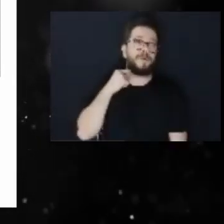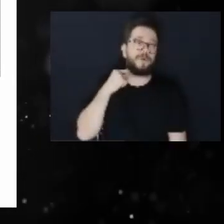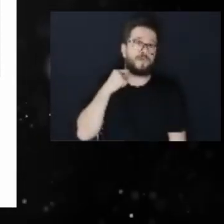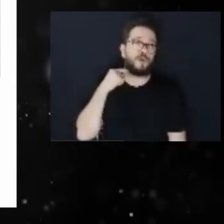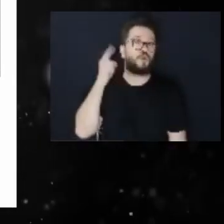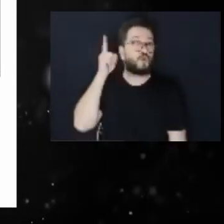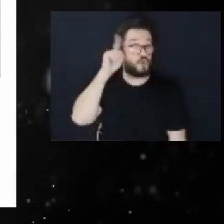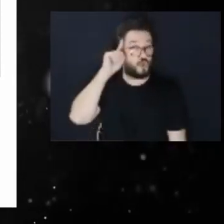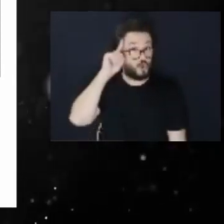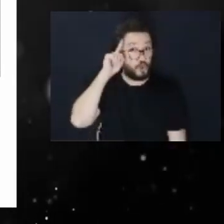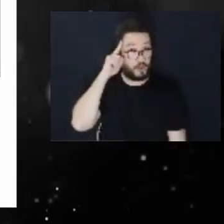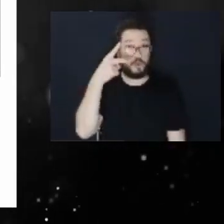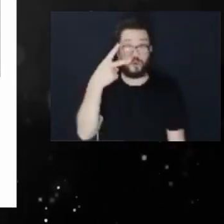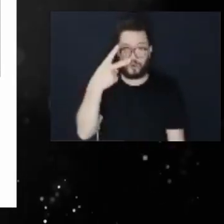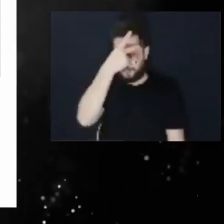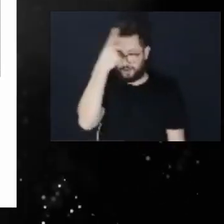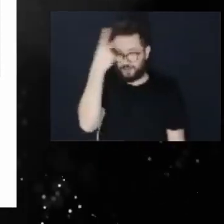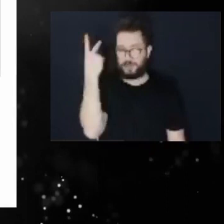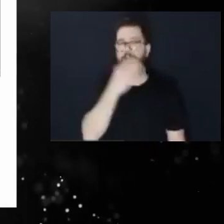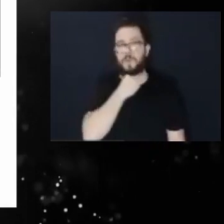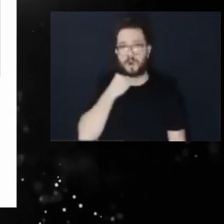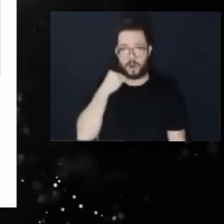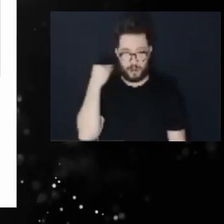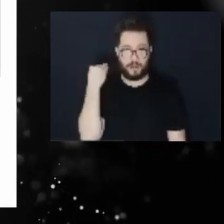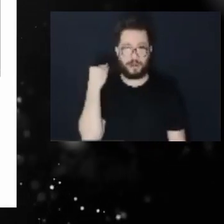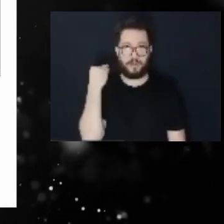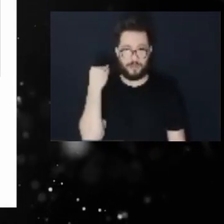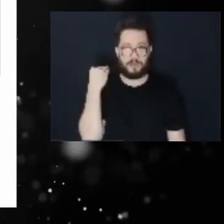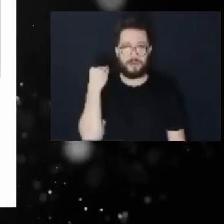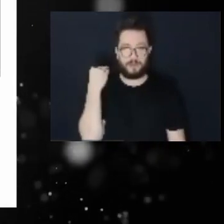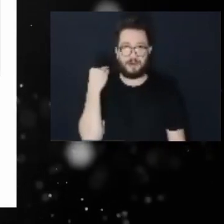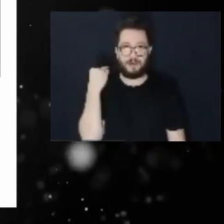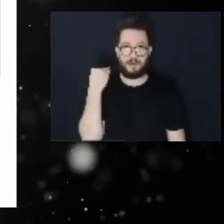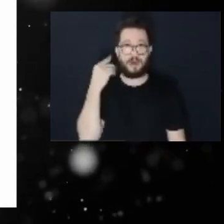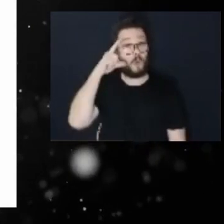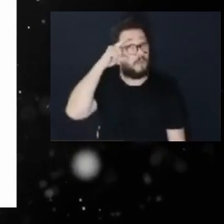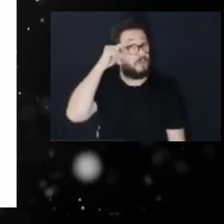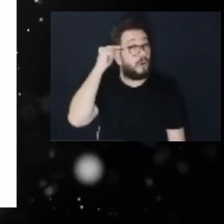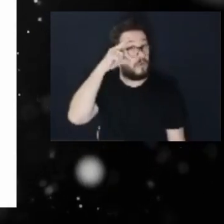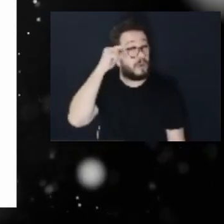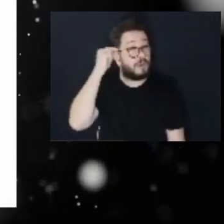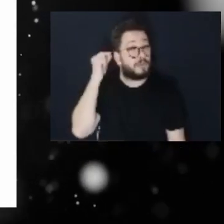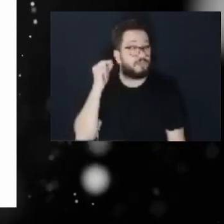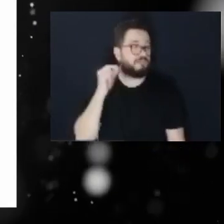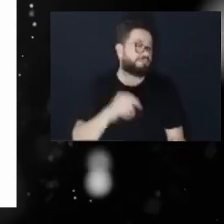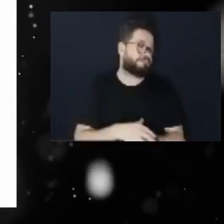diários para Guarapuava por dia, em média, né?